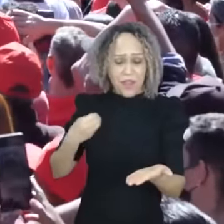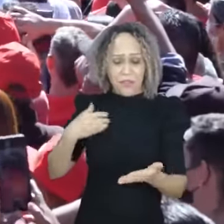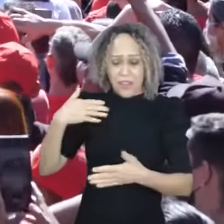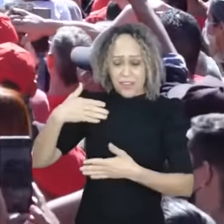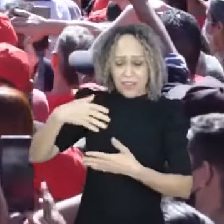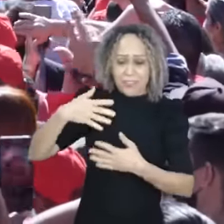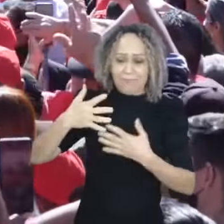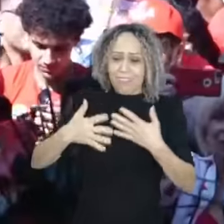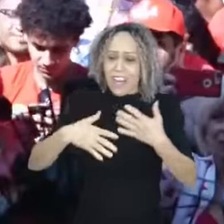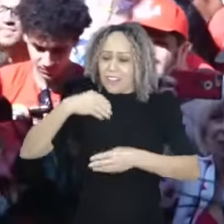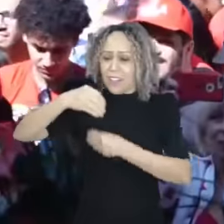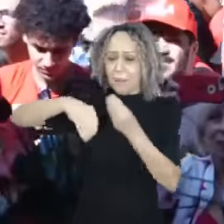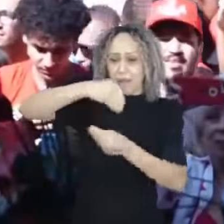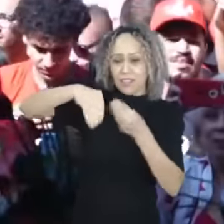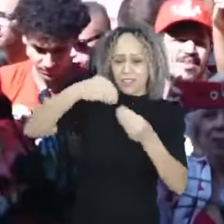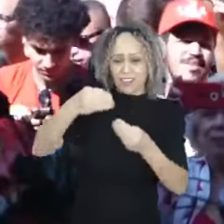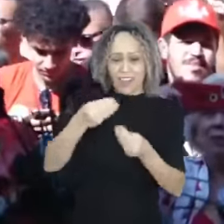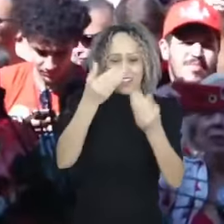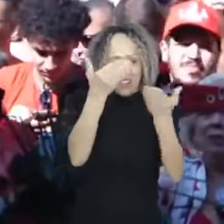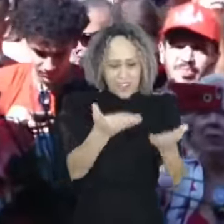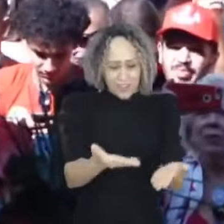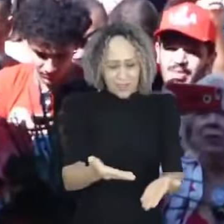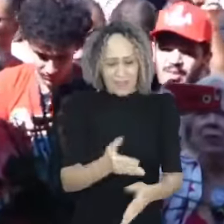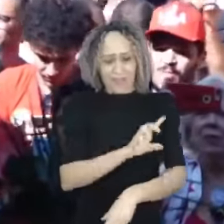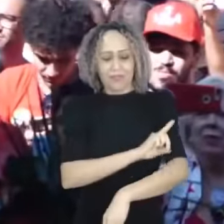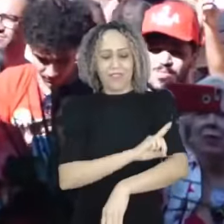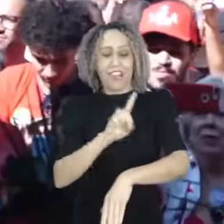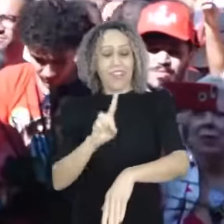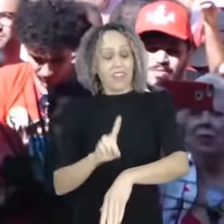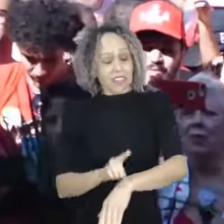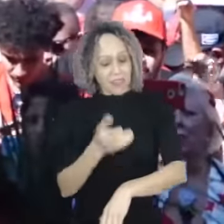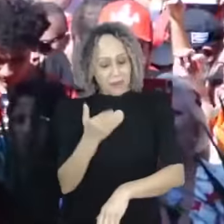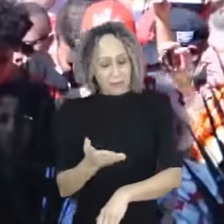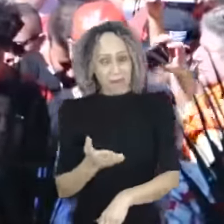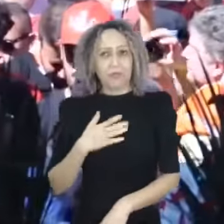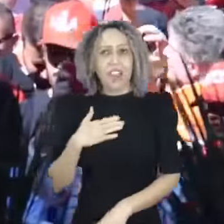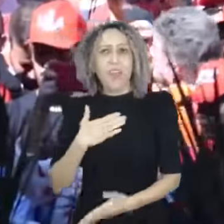aqui, que eu comecei a vir em Diadema em